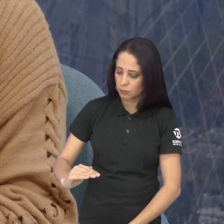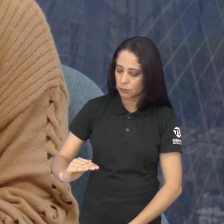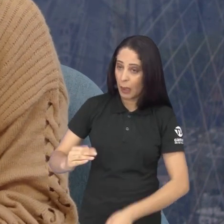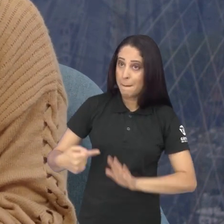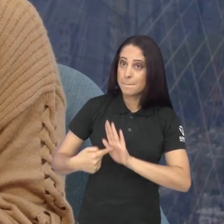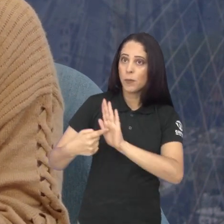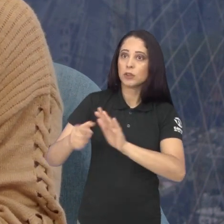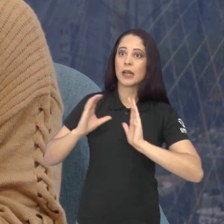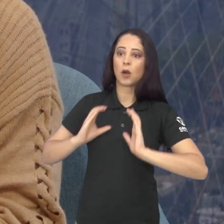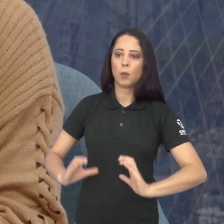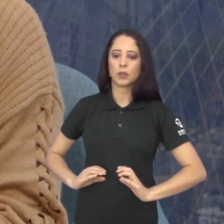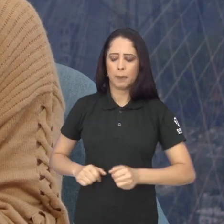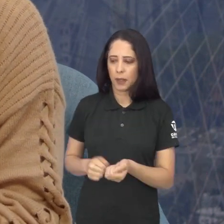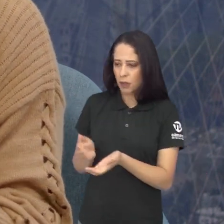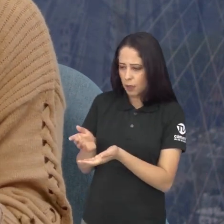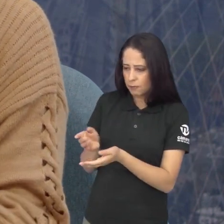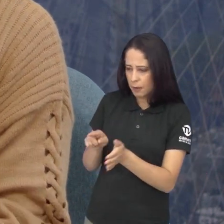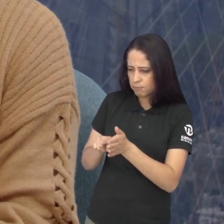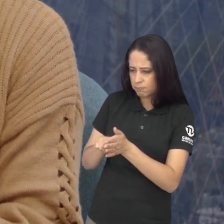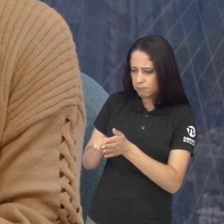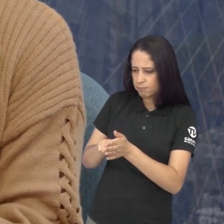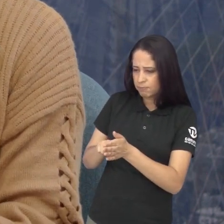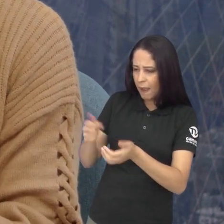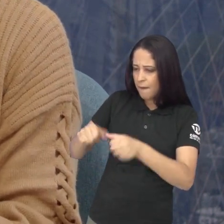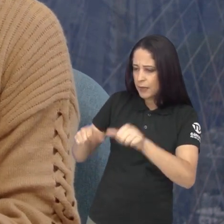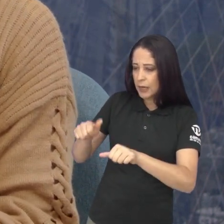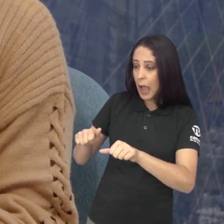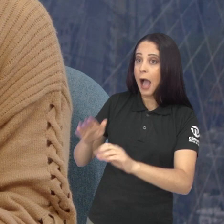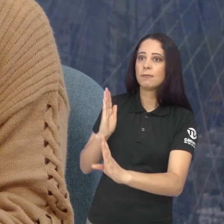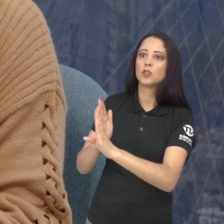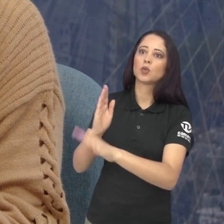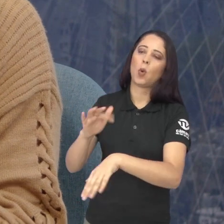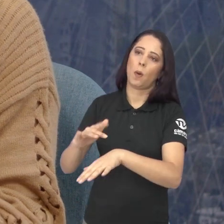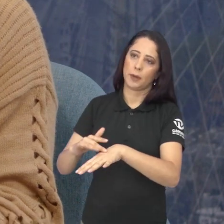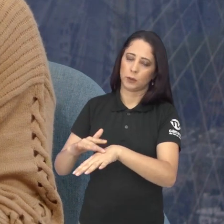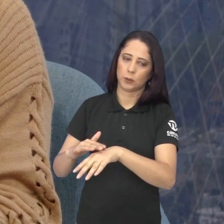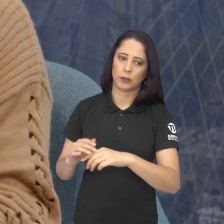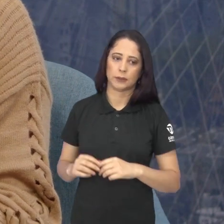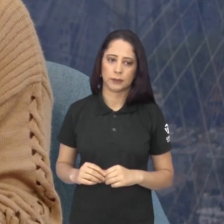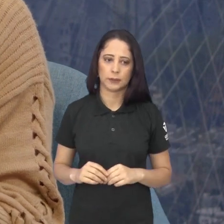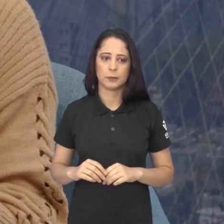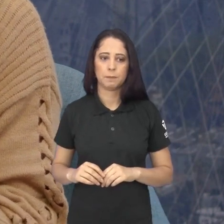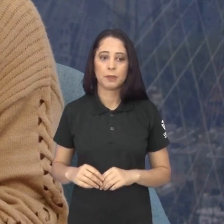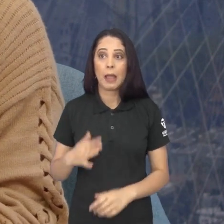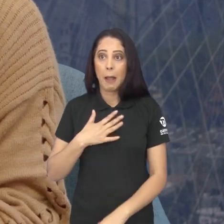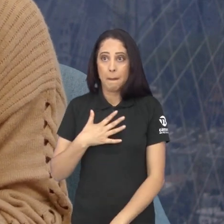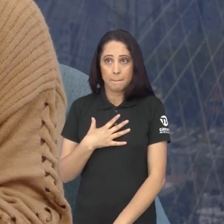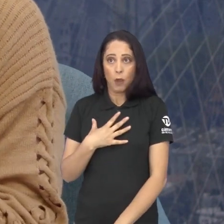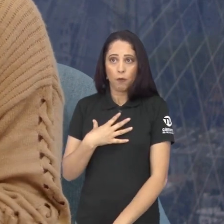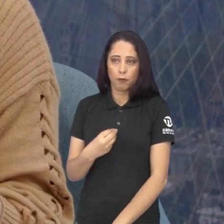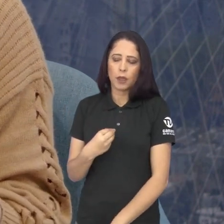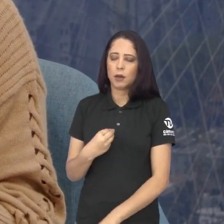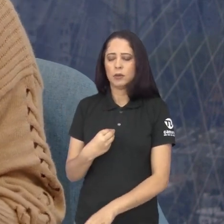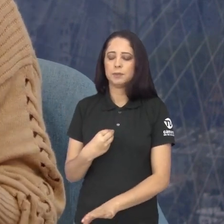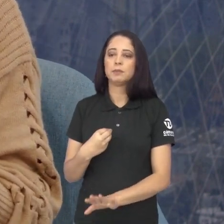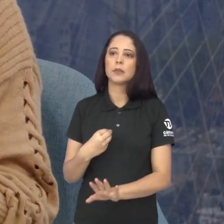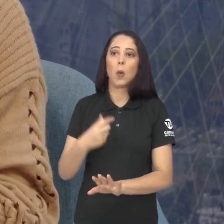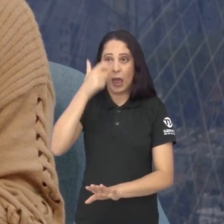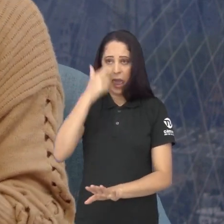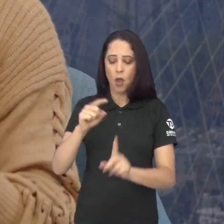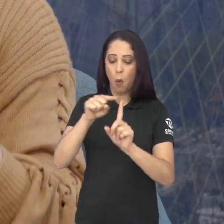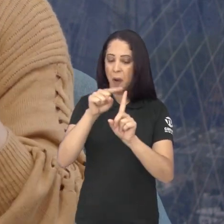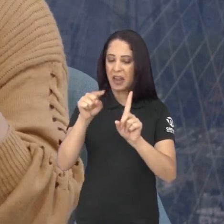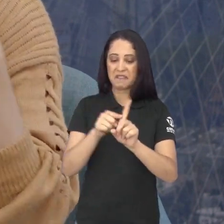poder fazer a análise correta. No meu caso, por exemplo, o meu filho, eu tive uma gestação super normal, um